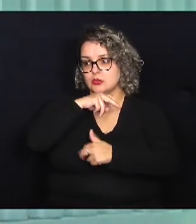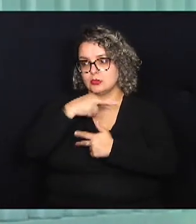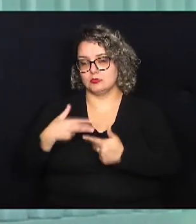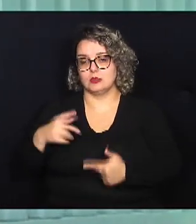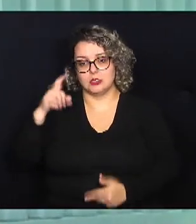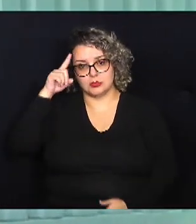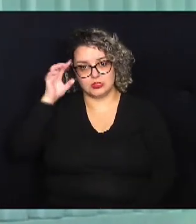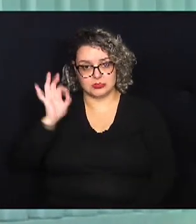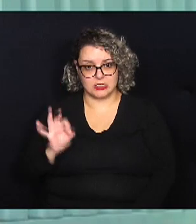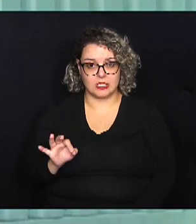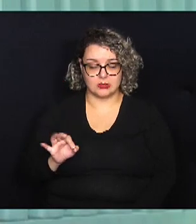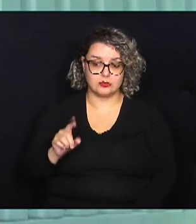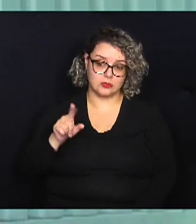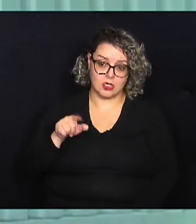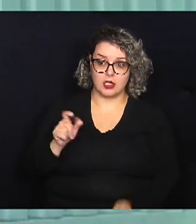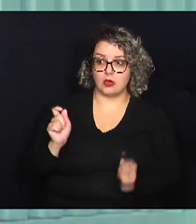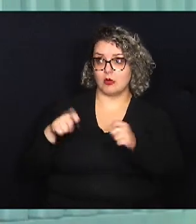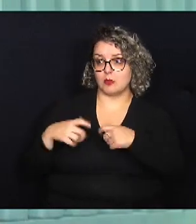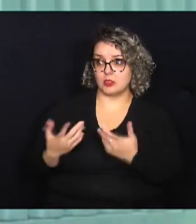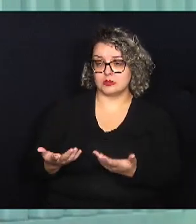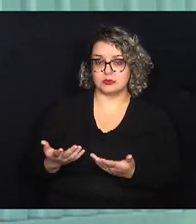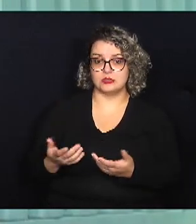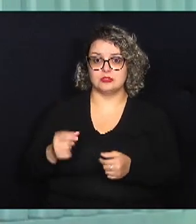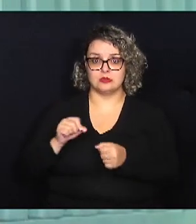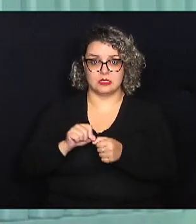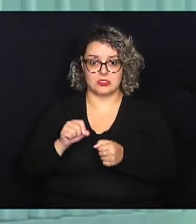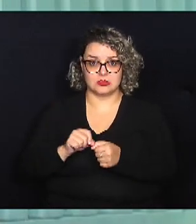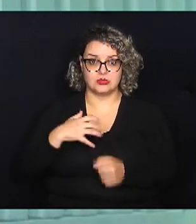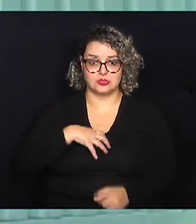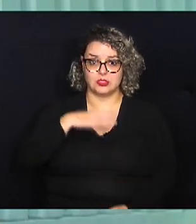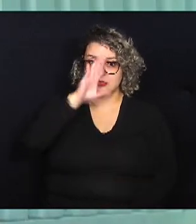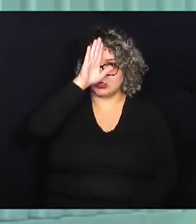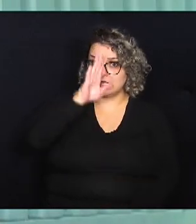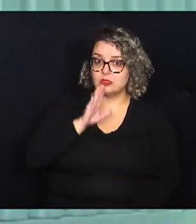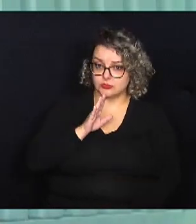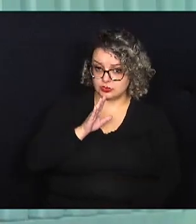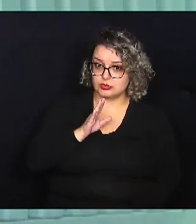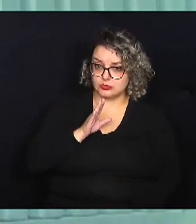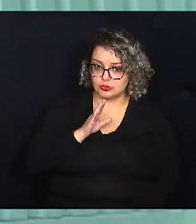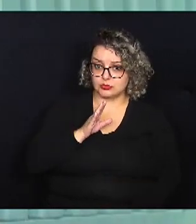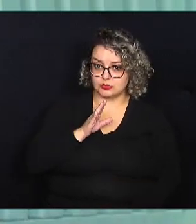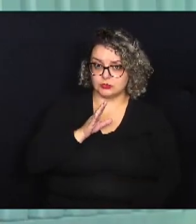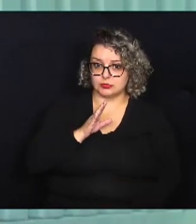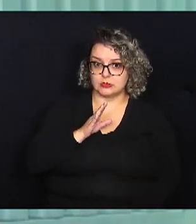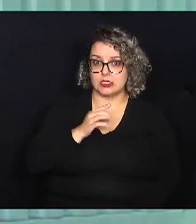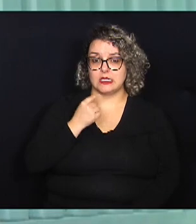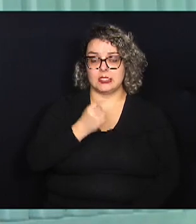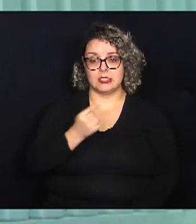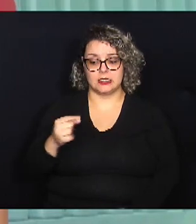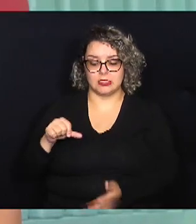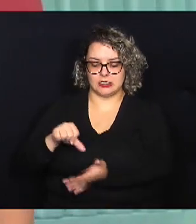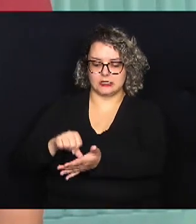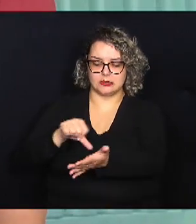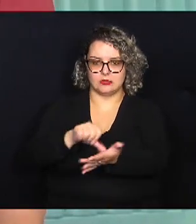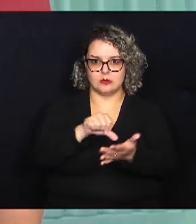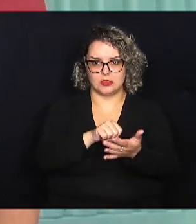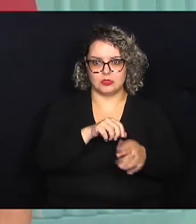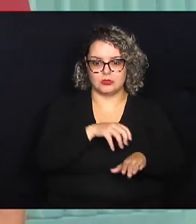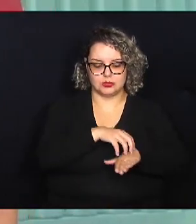Essa é uma possibilidade de fazer isso de forma gratuita E cada unidade do